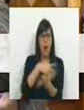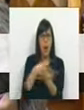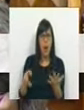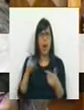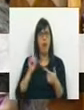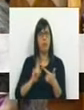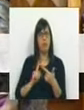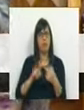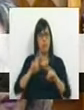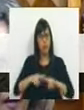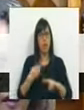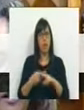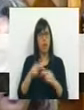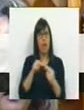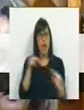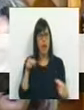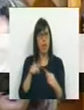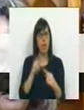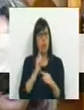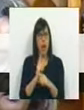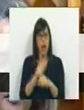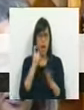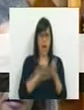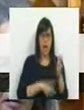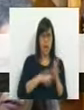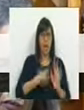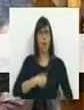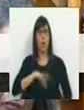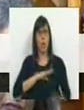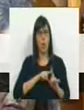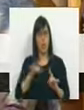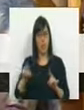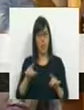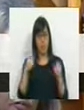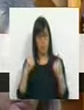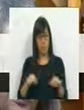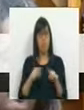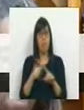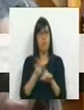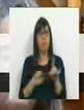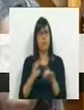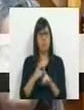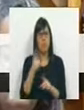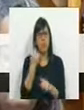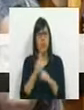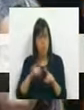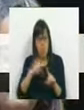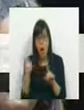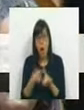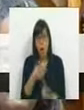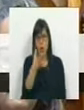e através do reforço do eixo entre as Caldas e Coimbra. E só este troço teve um aumento num único ano